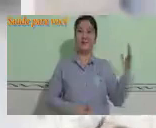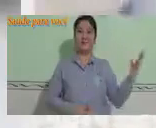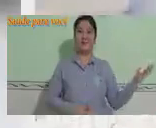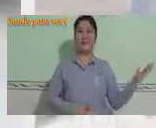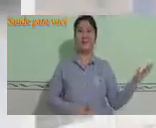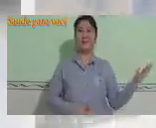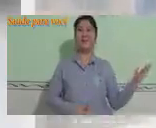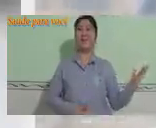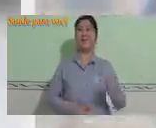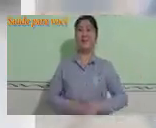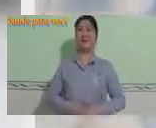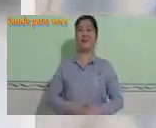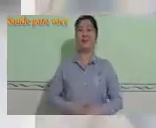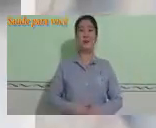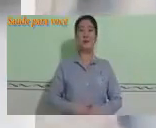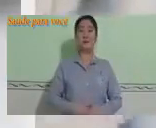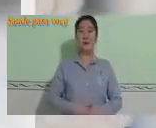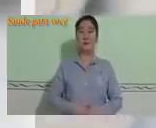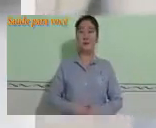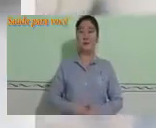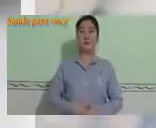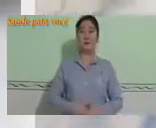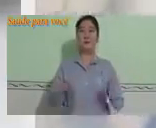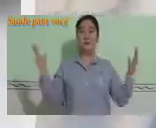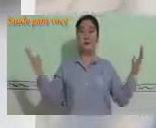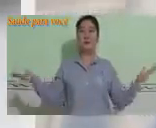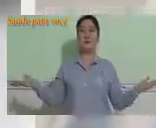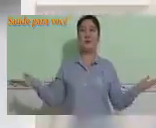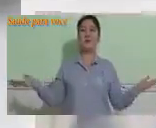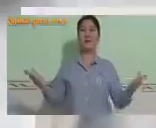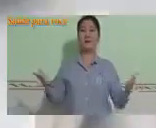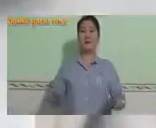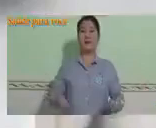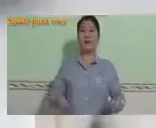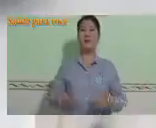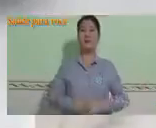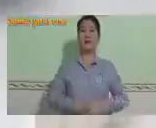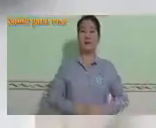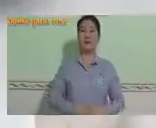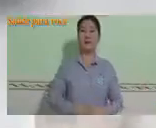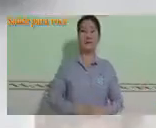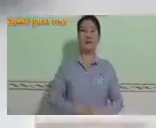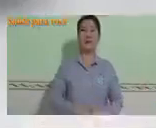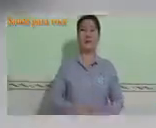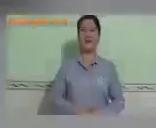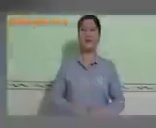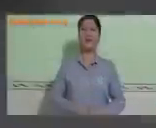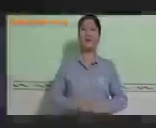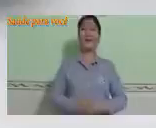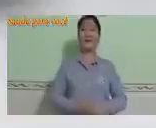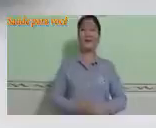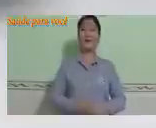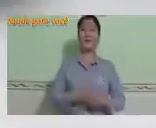NOBRCOBEBE deve dormir sozinho na alcofa ou berço desde que nasce, pois é mais confortável e seguro, já que dormir na cama